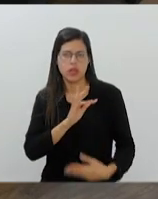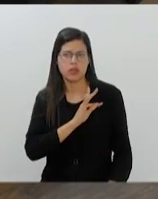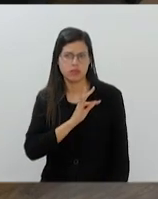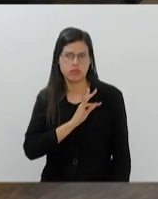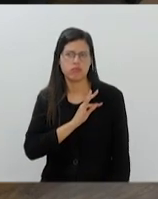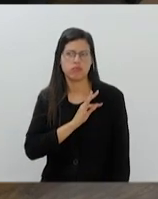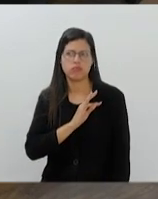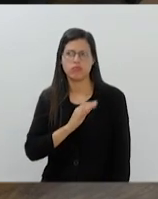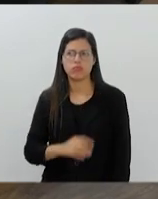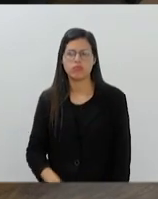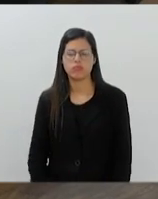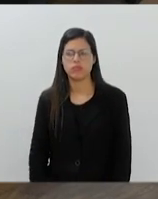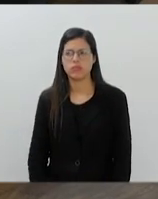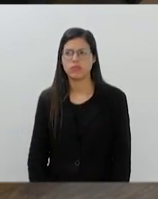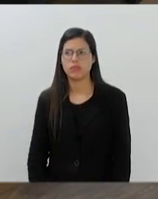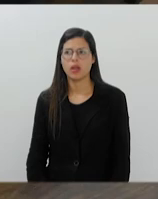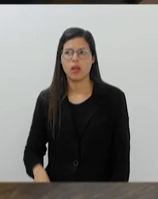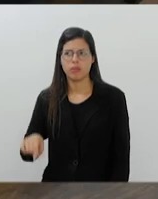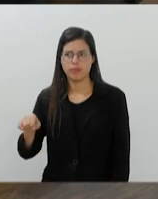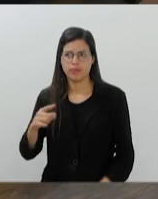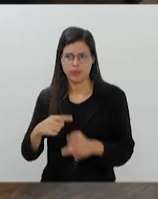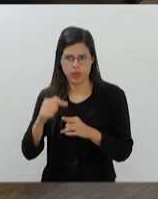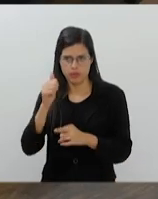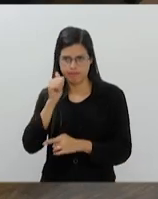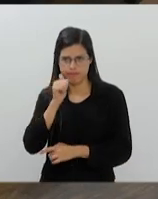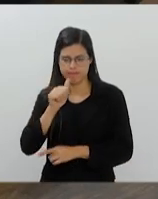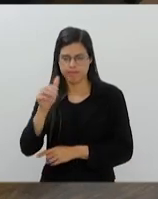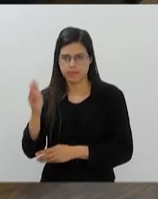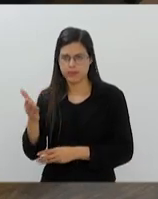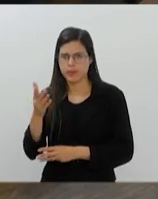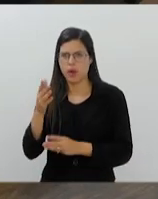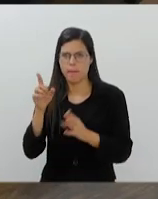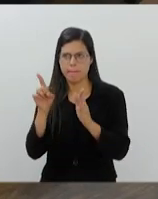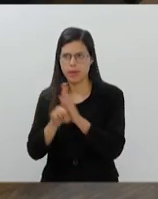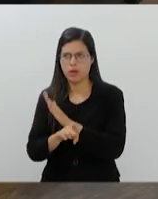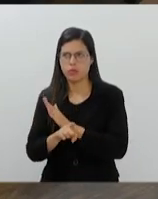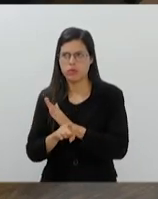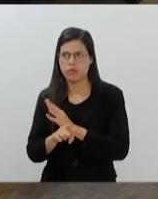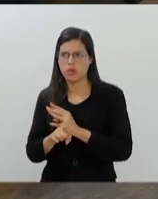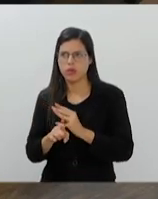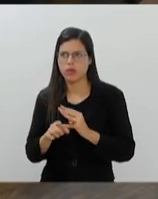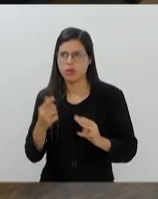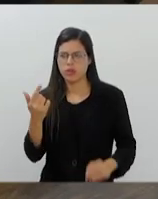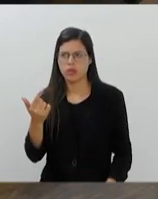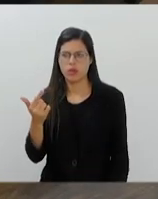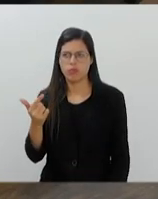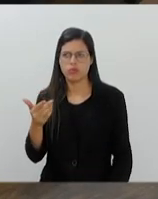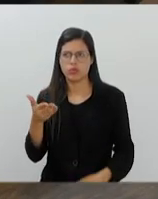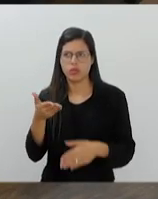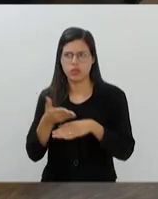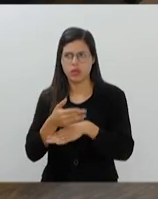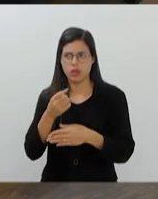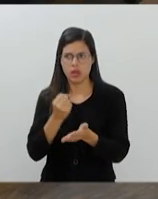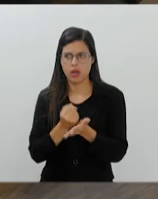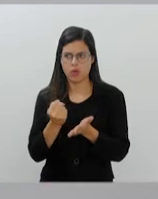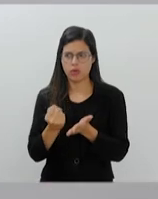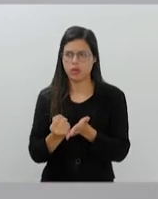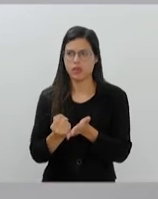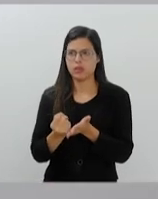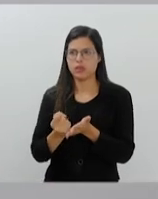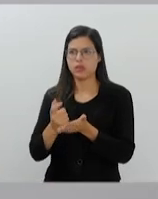excelências a senhora afirmou aqui na pergunta que foi feita a senhora que a senhora nãotinha na contratação de